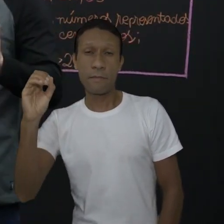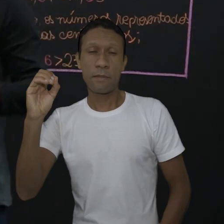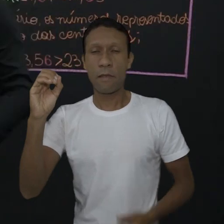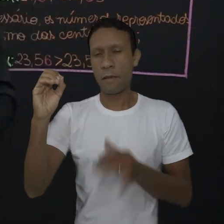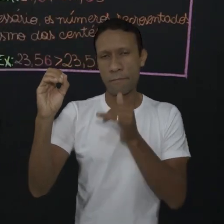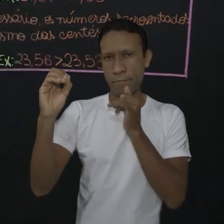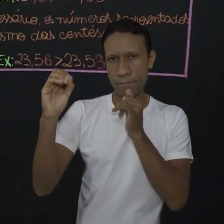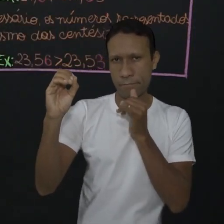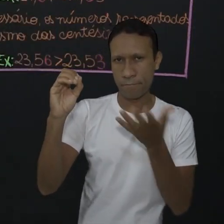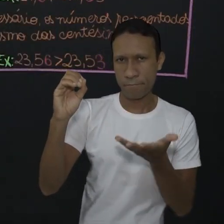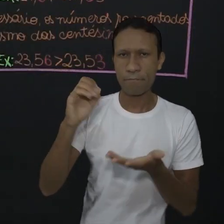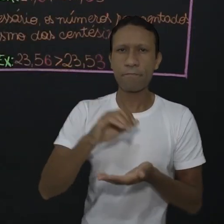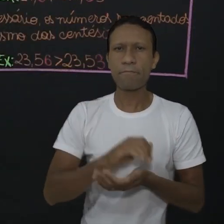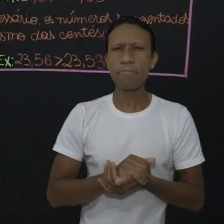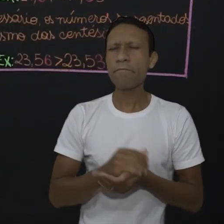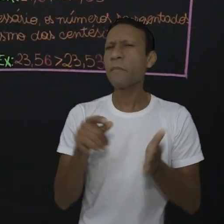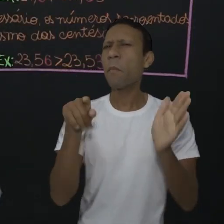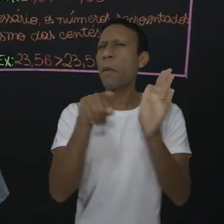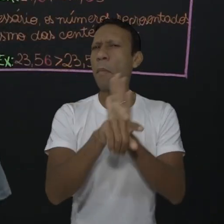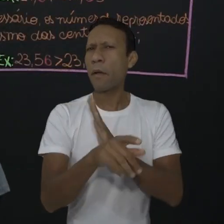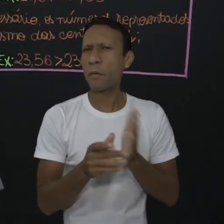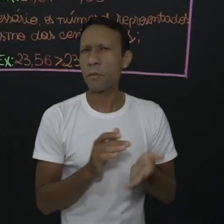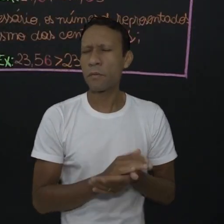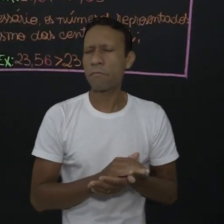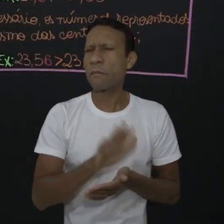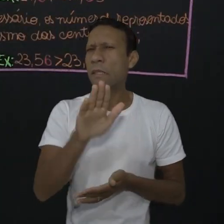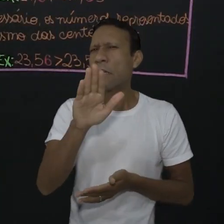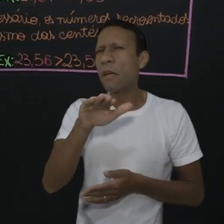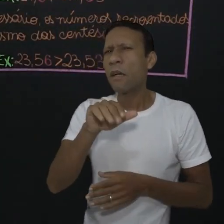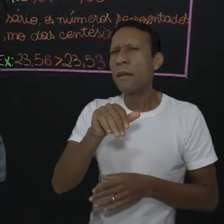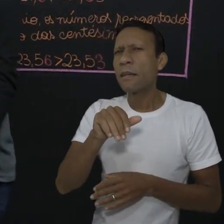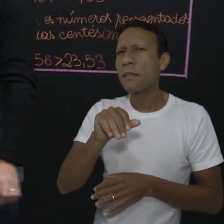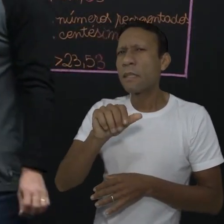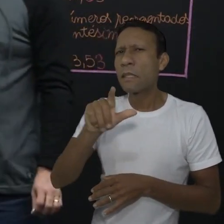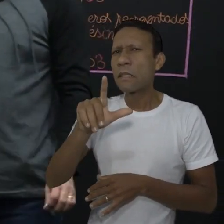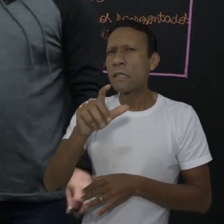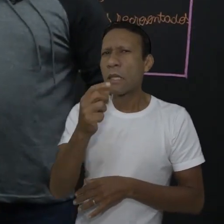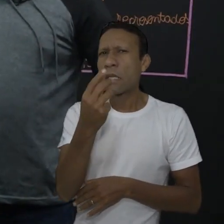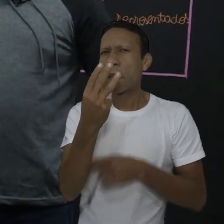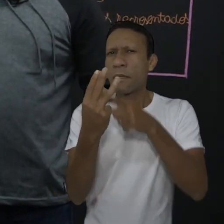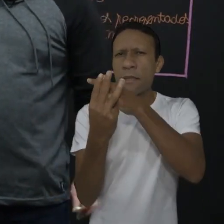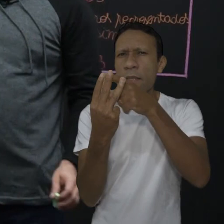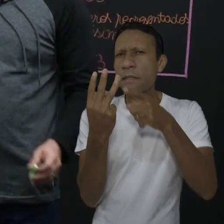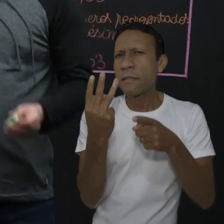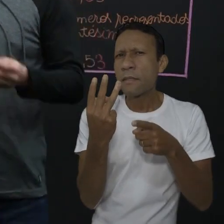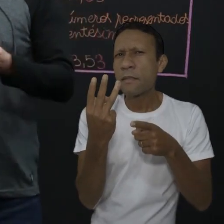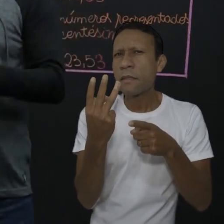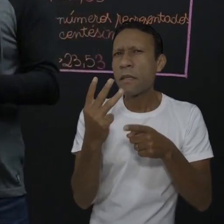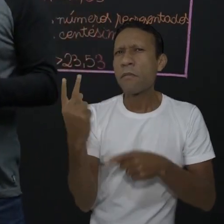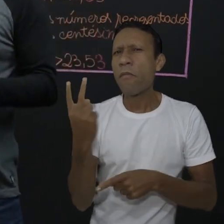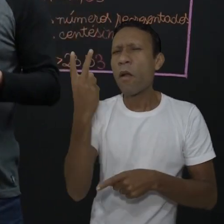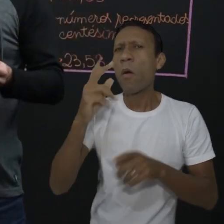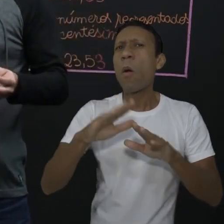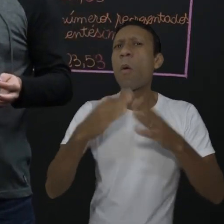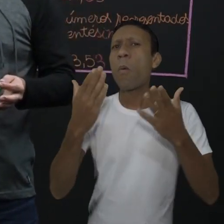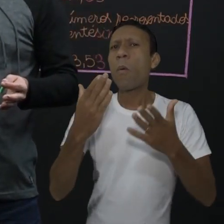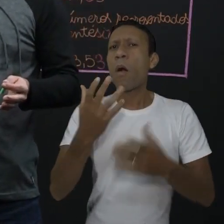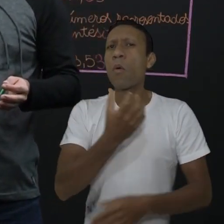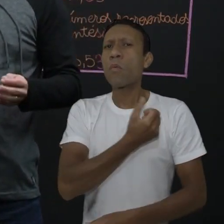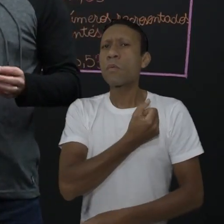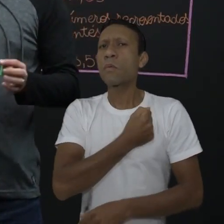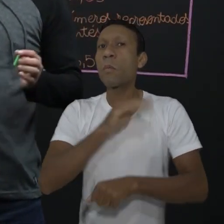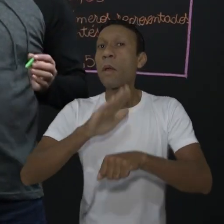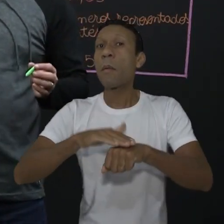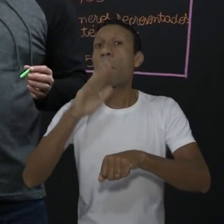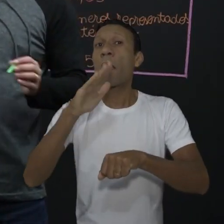5,00, por exemplo. Aí eu te pergunto, vem cá, desses 3 valores, qual deles é o